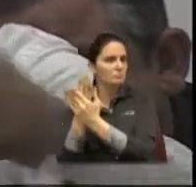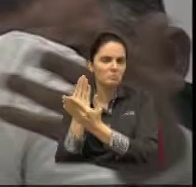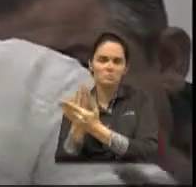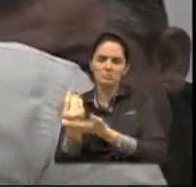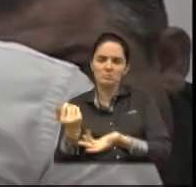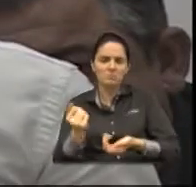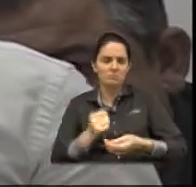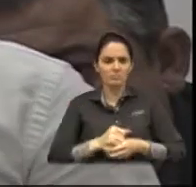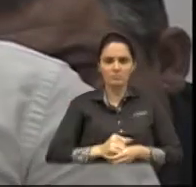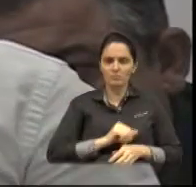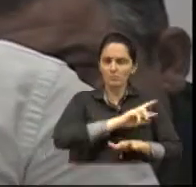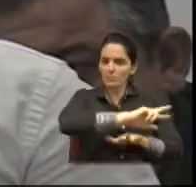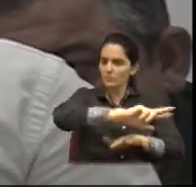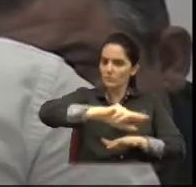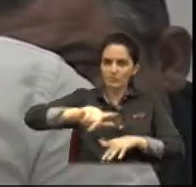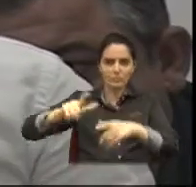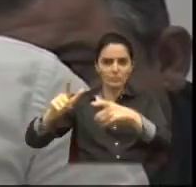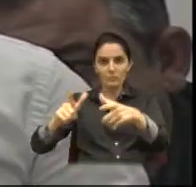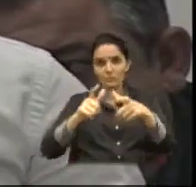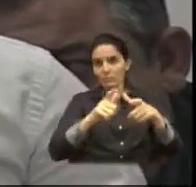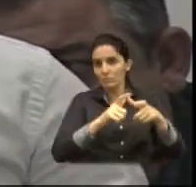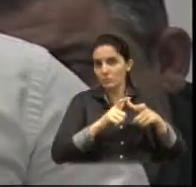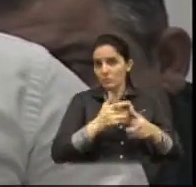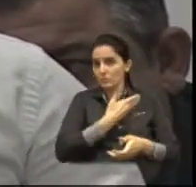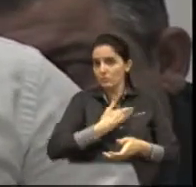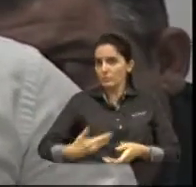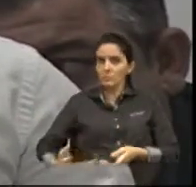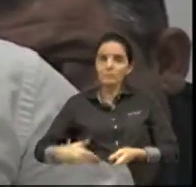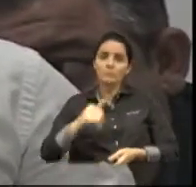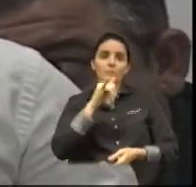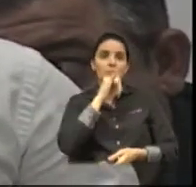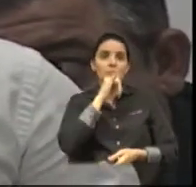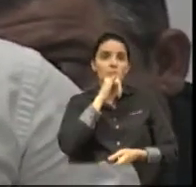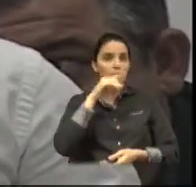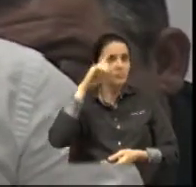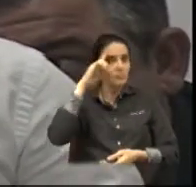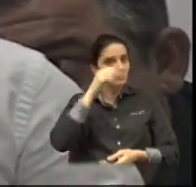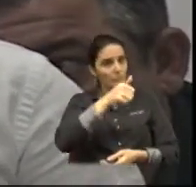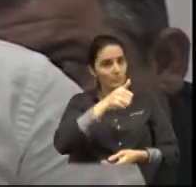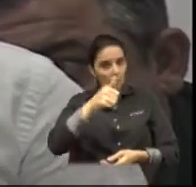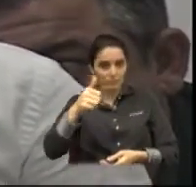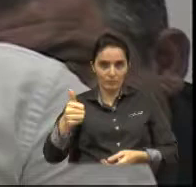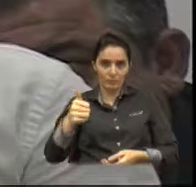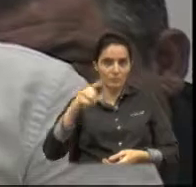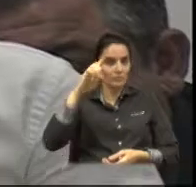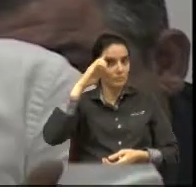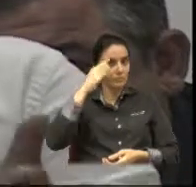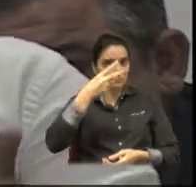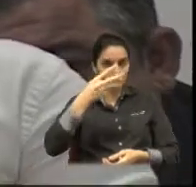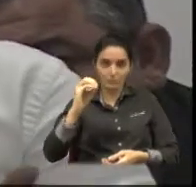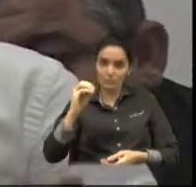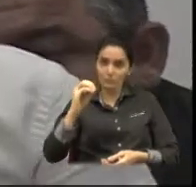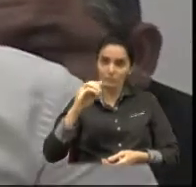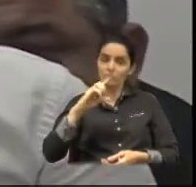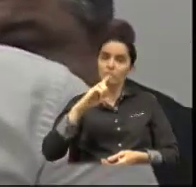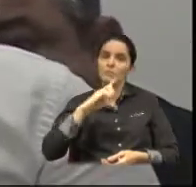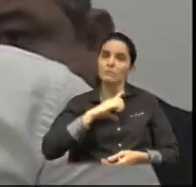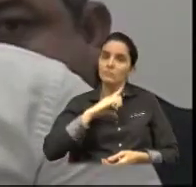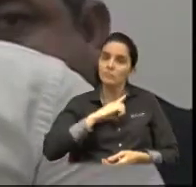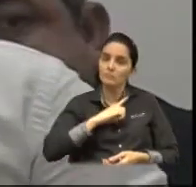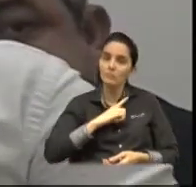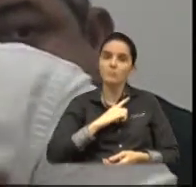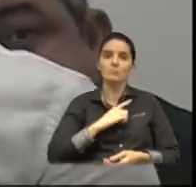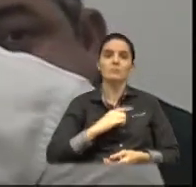nas repartições públicas. Por exemplo, dia 11 agora e dia 30, nós teremos a feira de